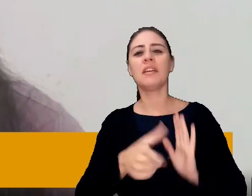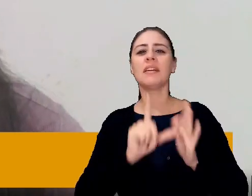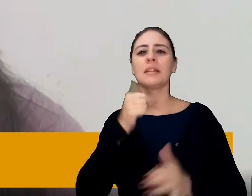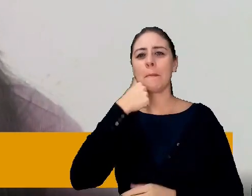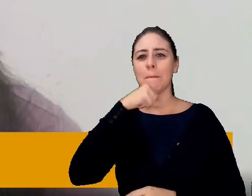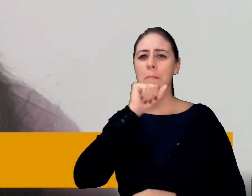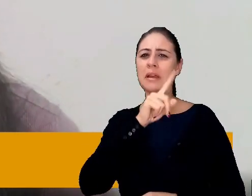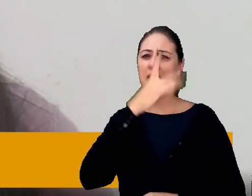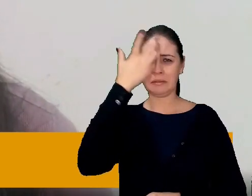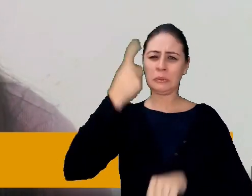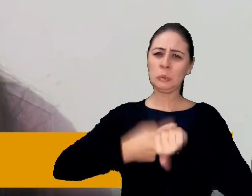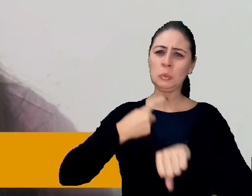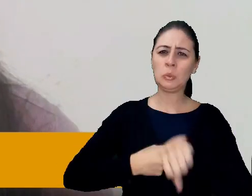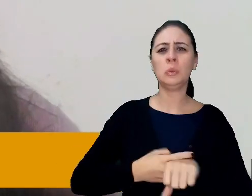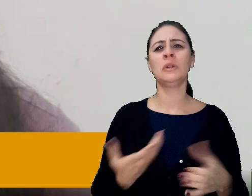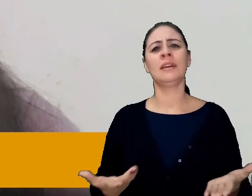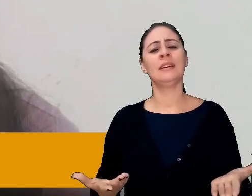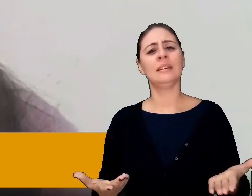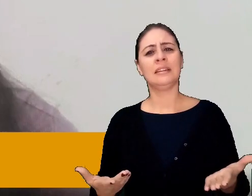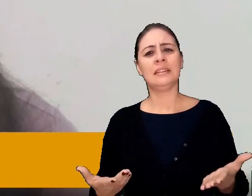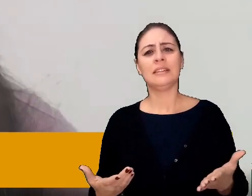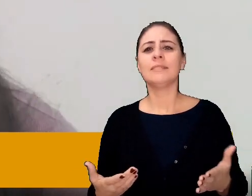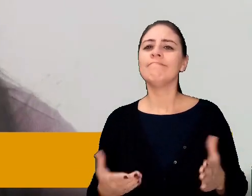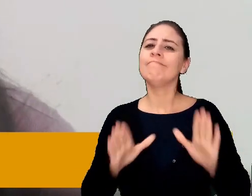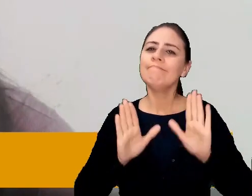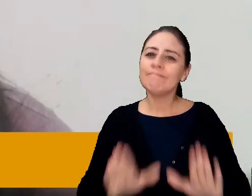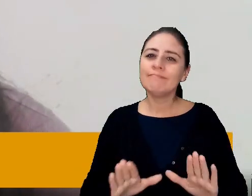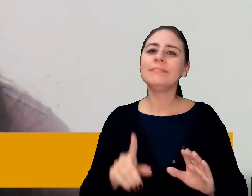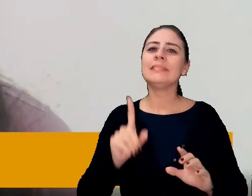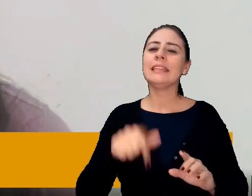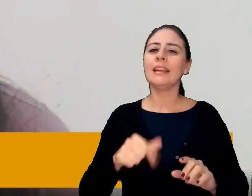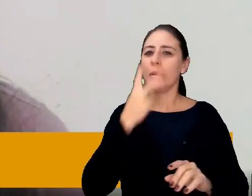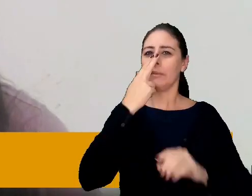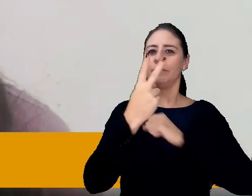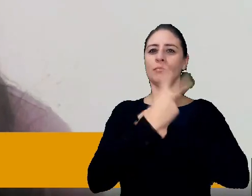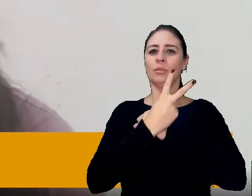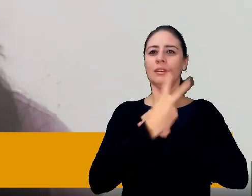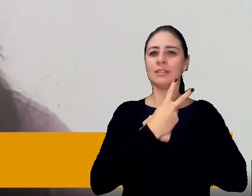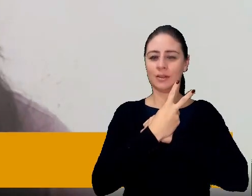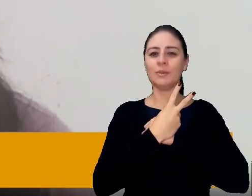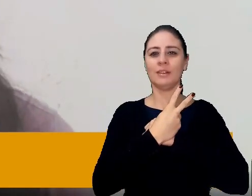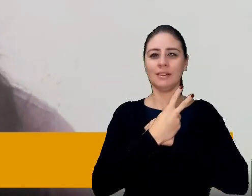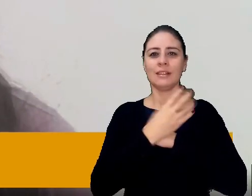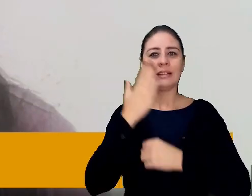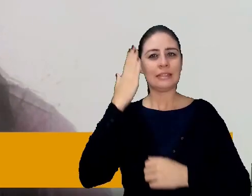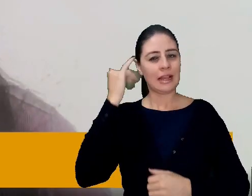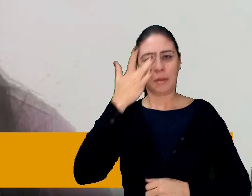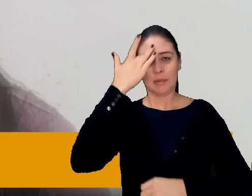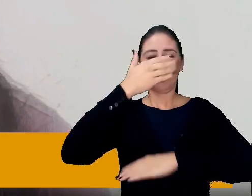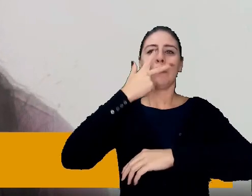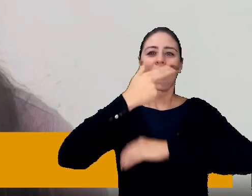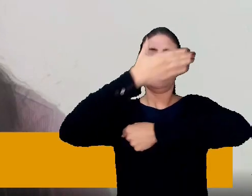dura, uma pessoa, mas isso foi uma proteção, sabe? Quando a pessoa se blinda, ela